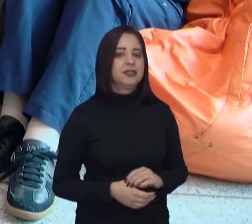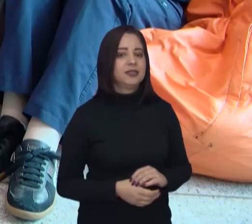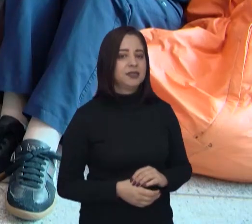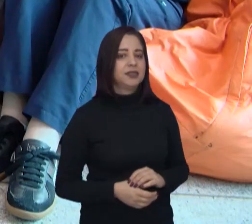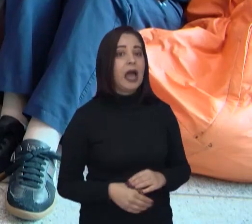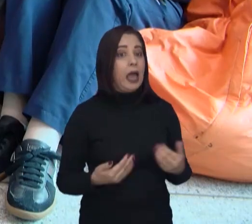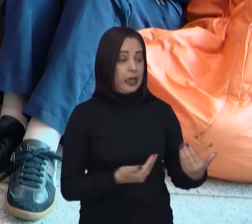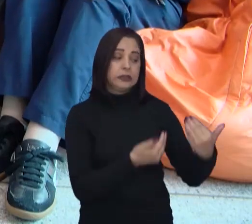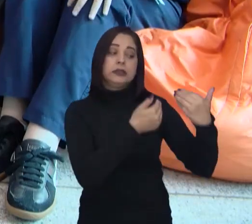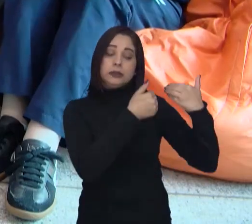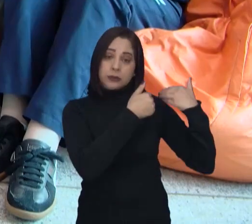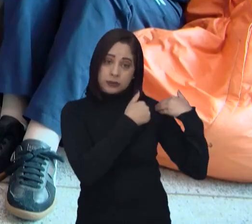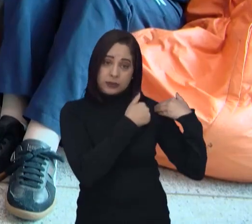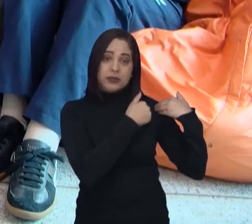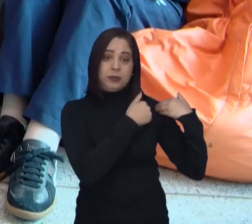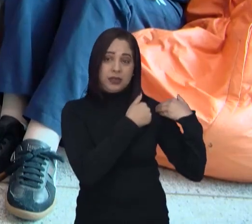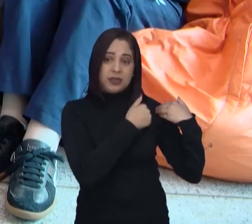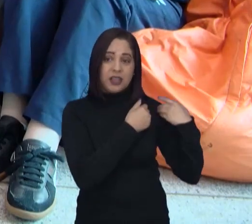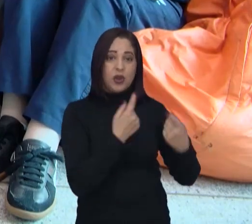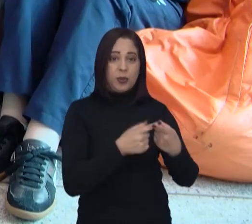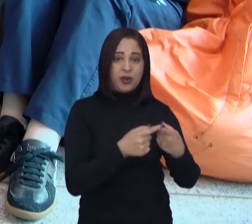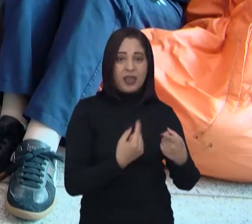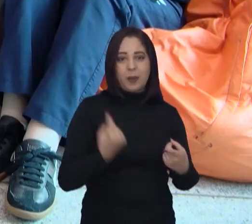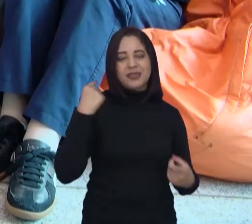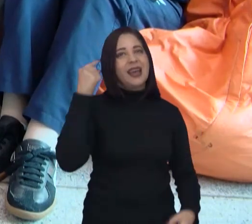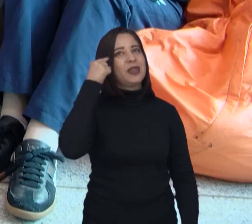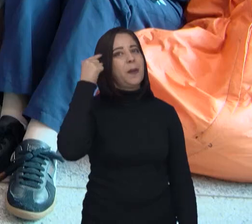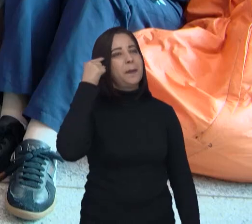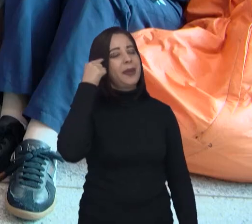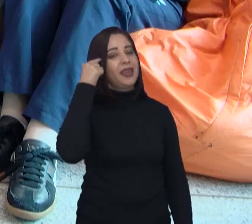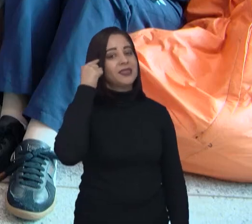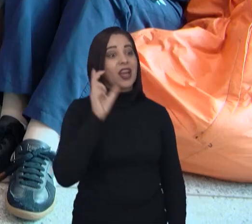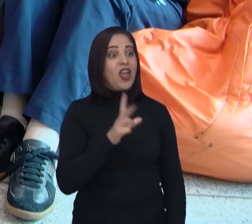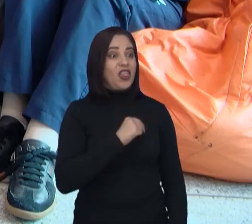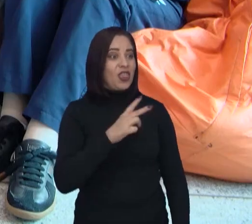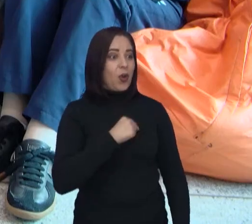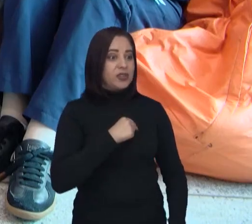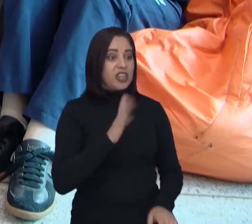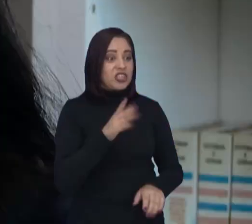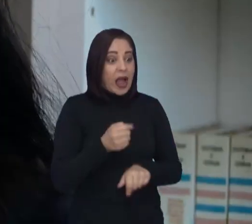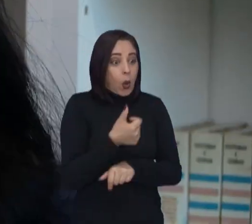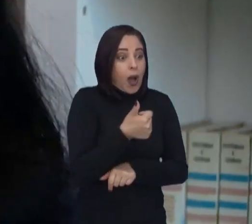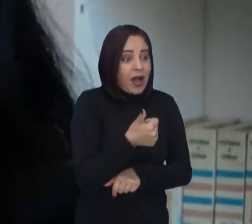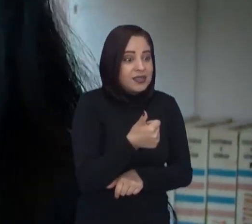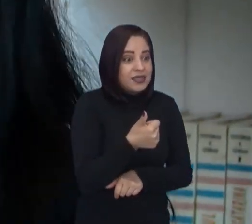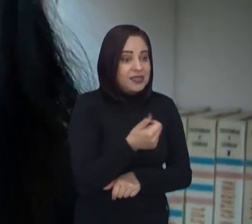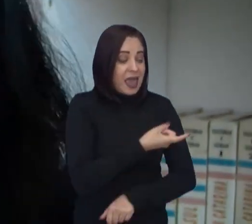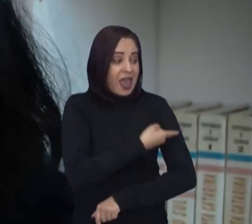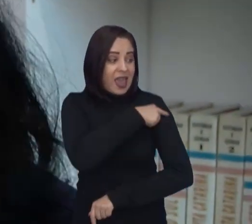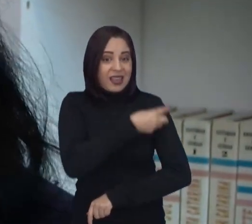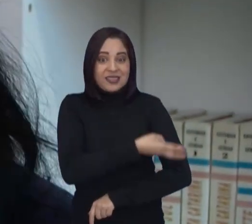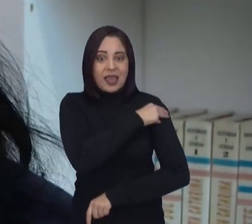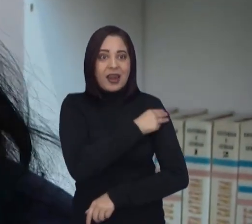grande responsabilidade, né? Até no ensino fundamental a gente pensava, nossa, a gente está a um passo do ensino médio. Agora a gente está pensando, nossa, a gente está a um